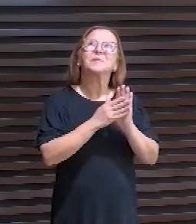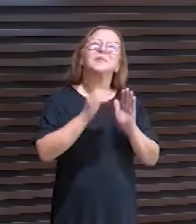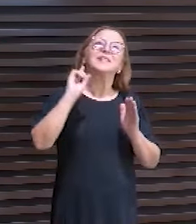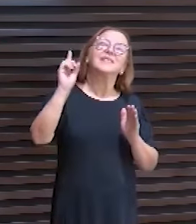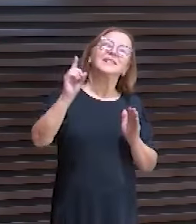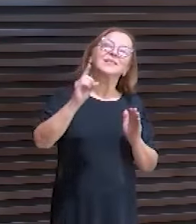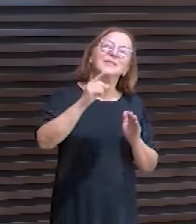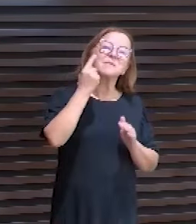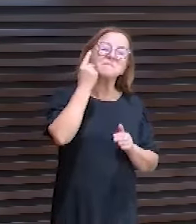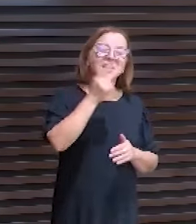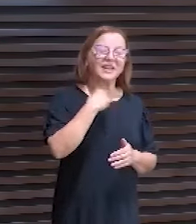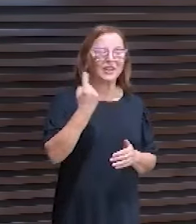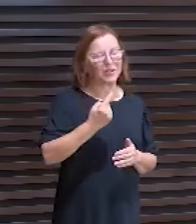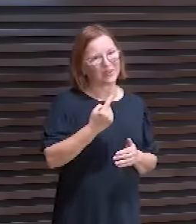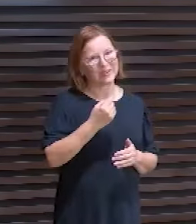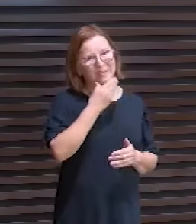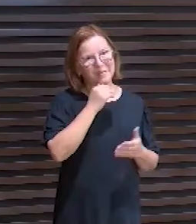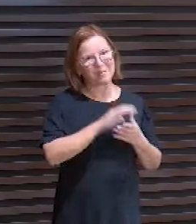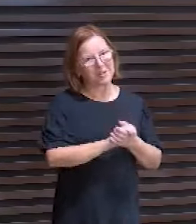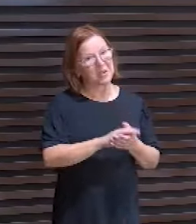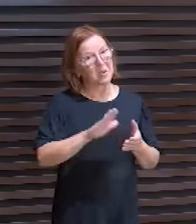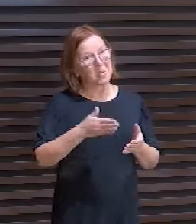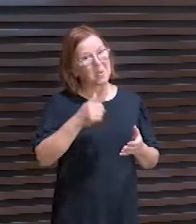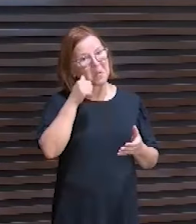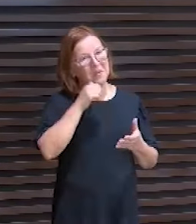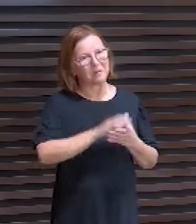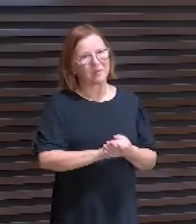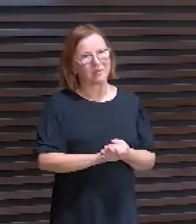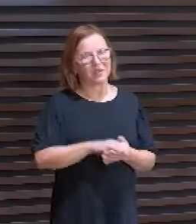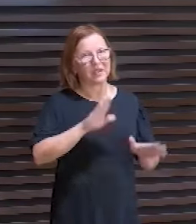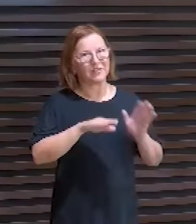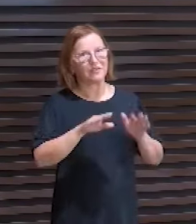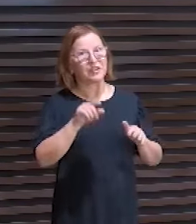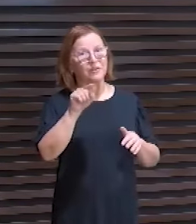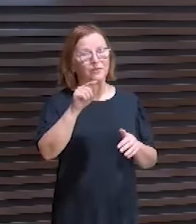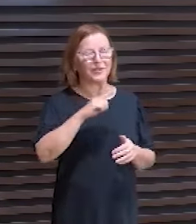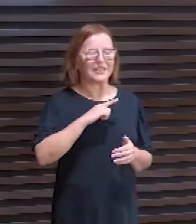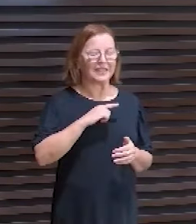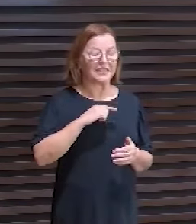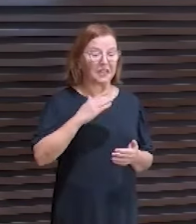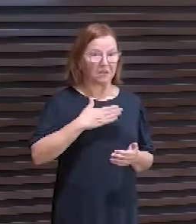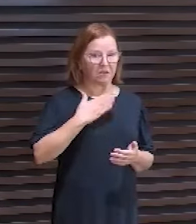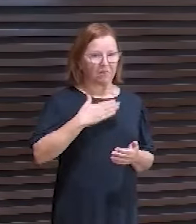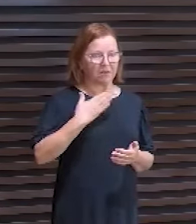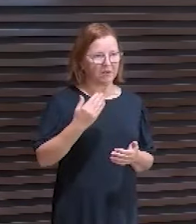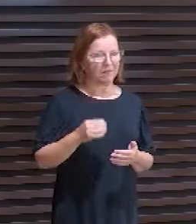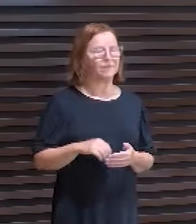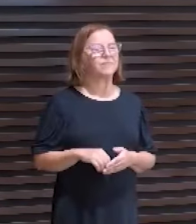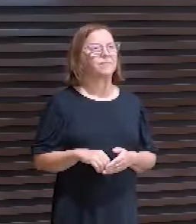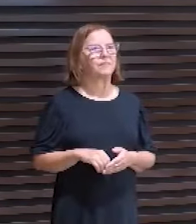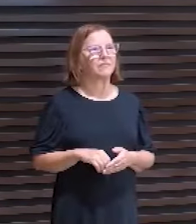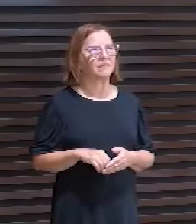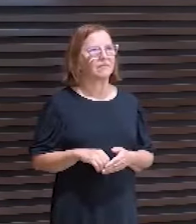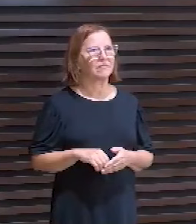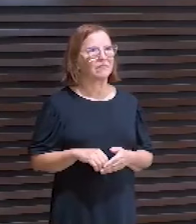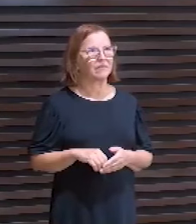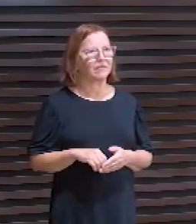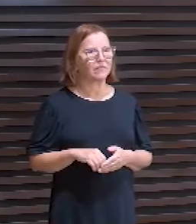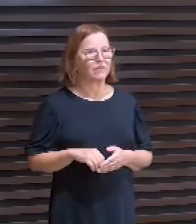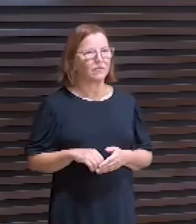como esposa muitas vezes você vai ter surpresas que eu posso dizer desagradáveis